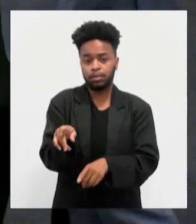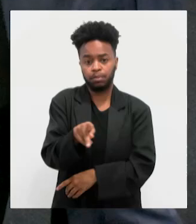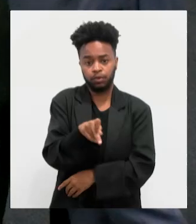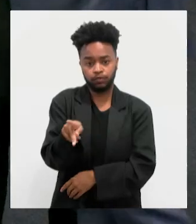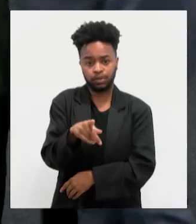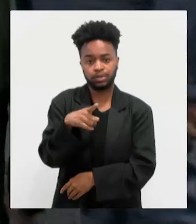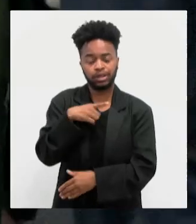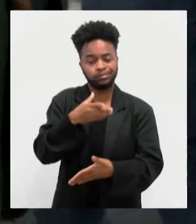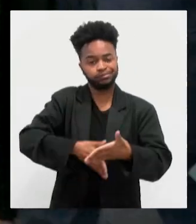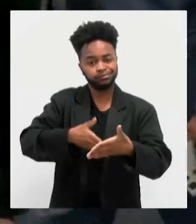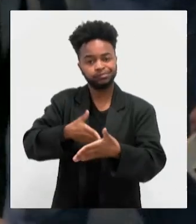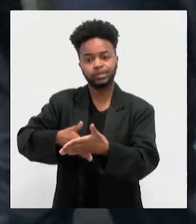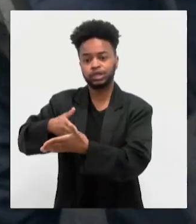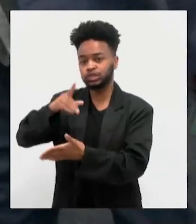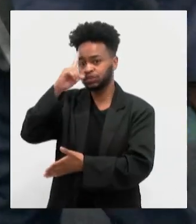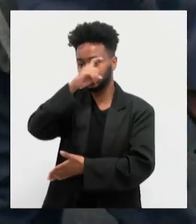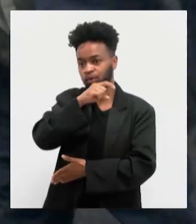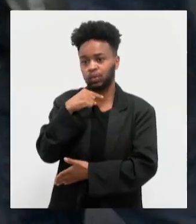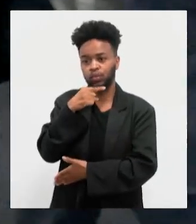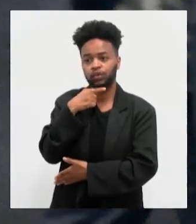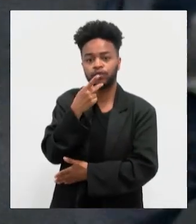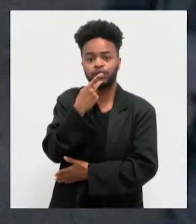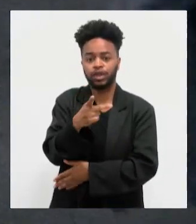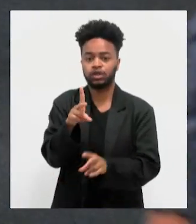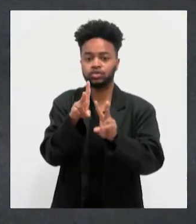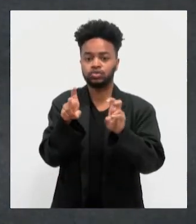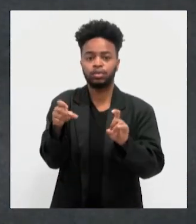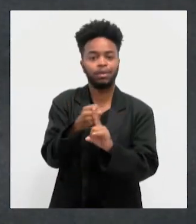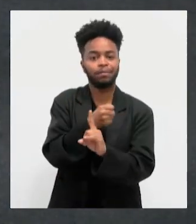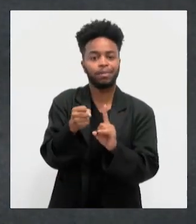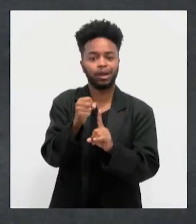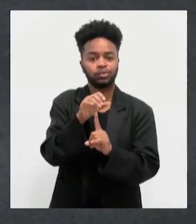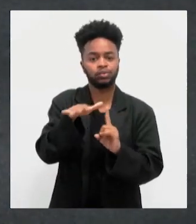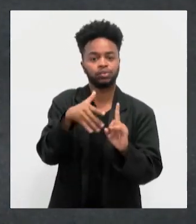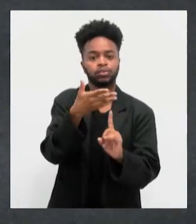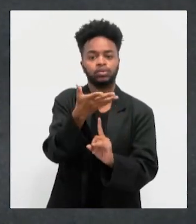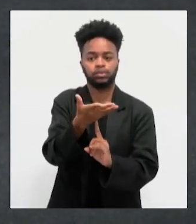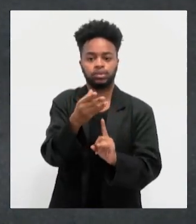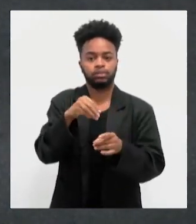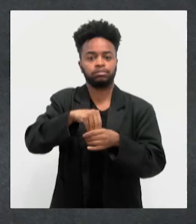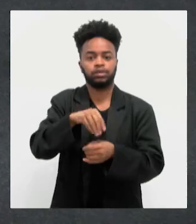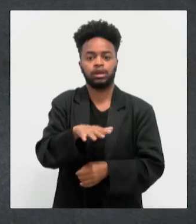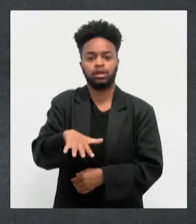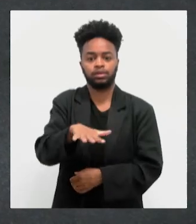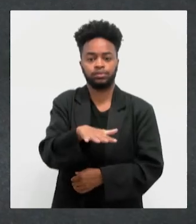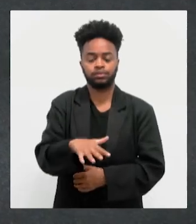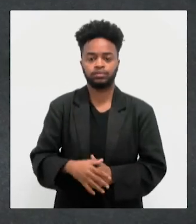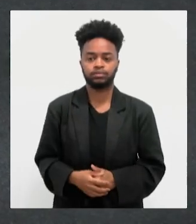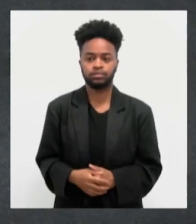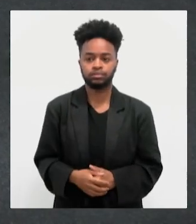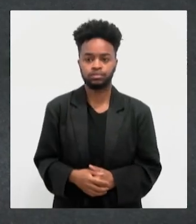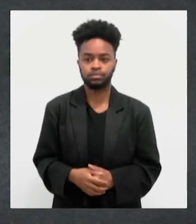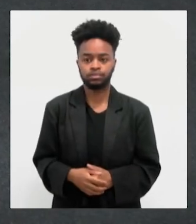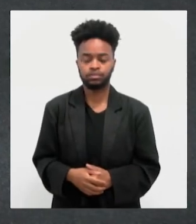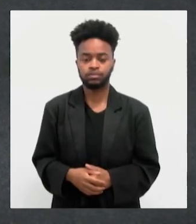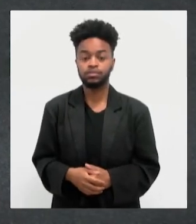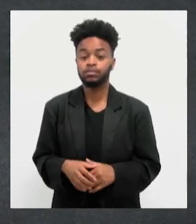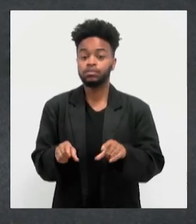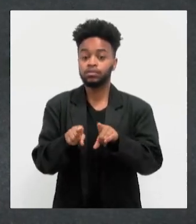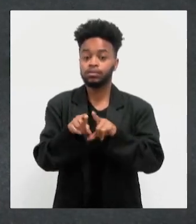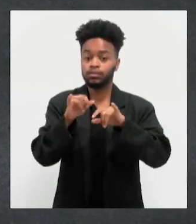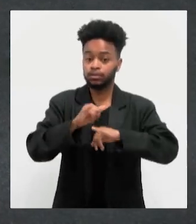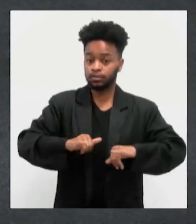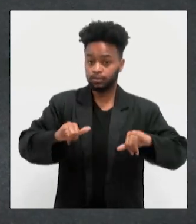têm dificuldades para falar sobre esses impactos ambientais na sua região. Por fim, presidente, dizer